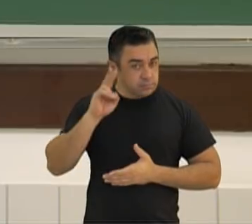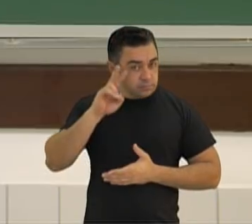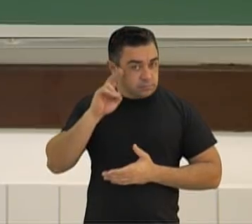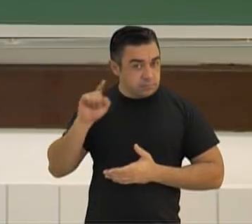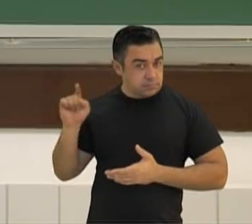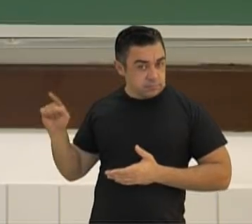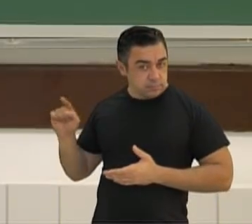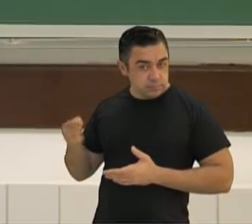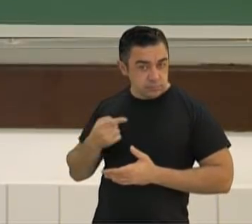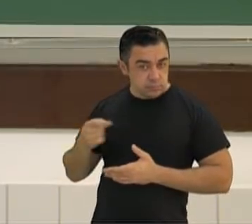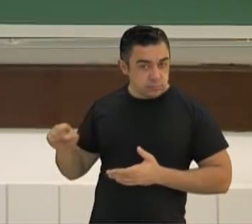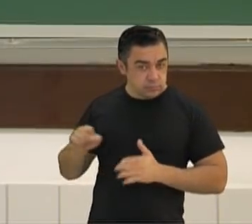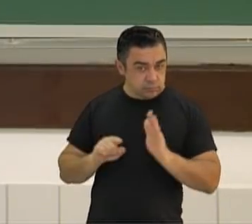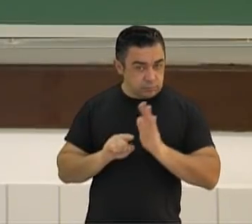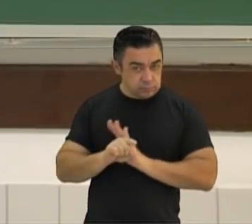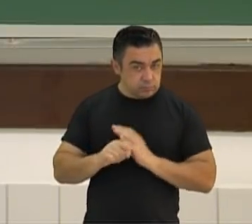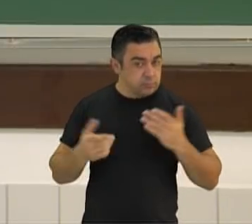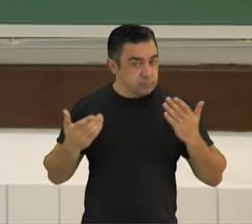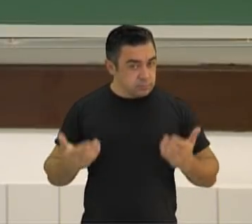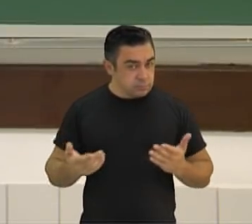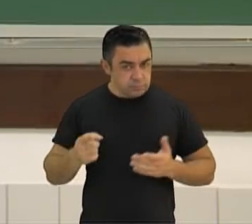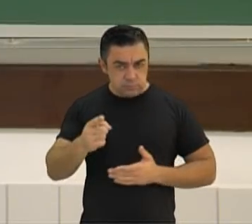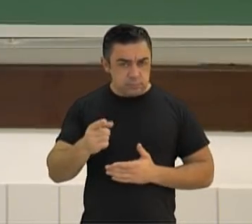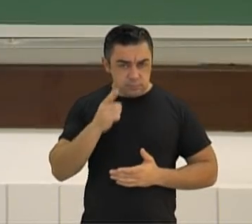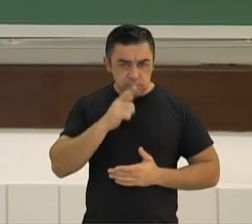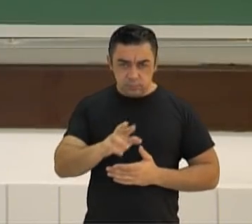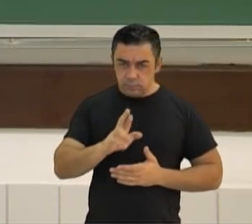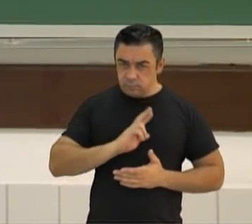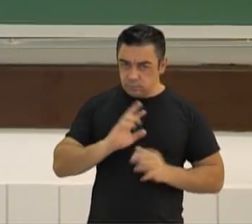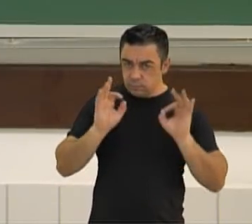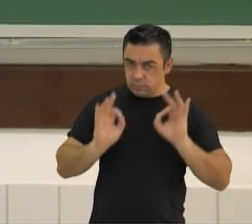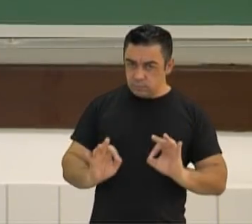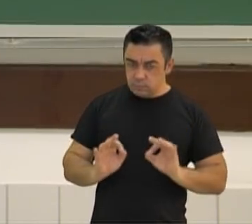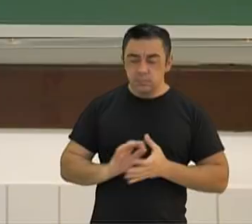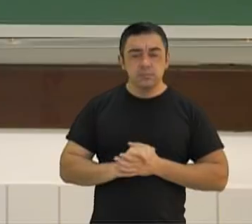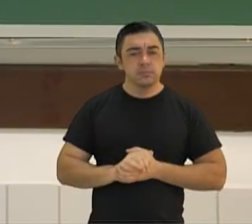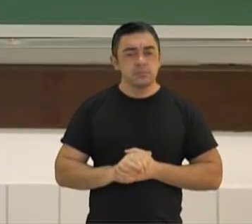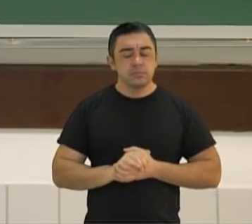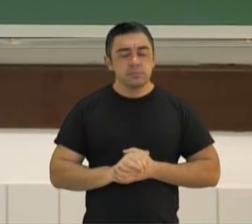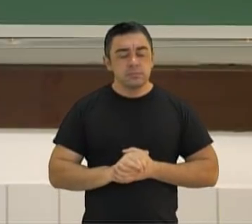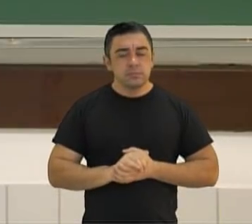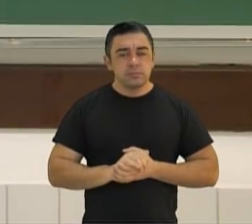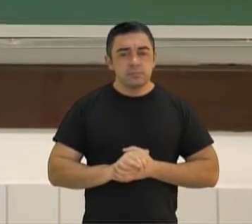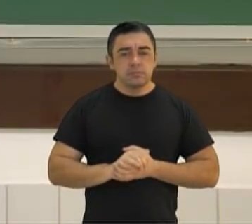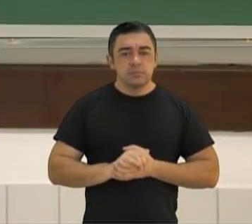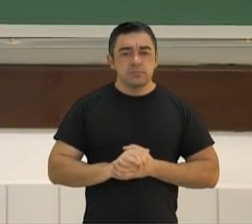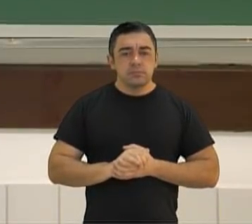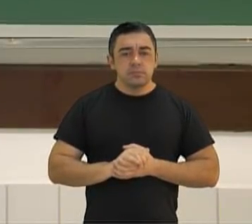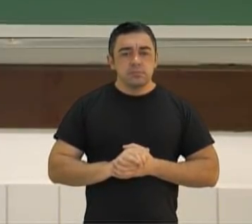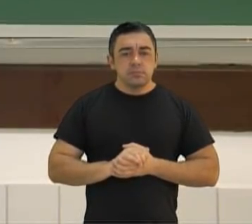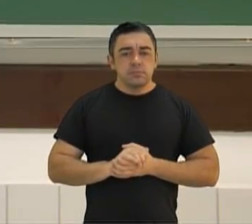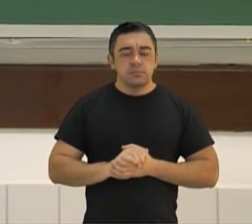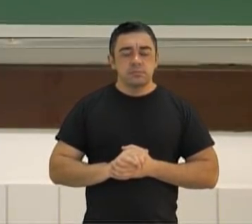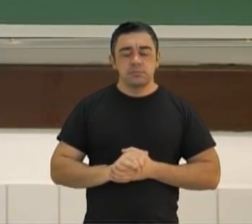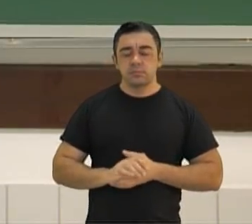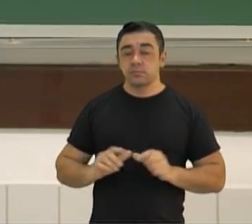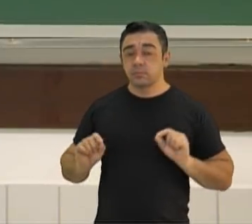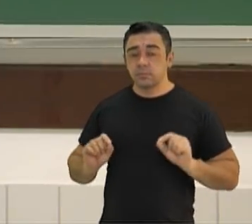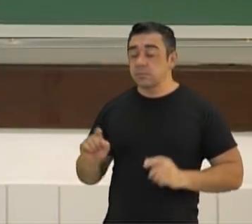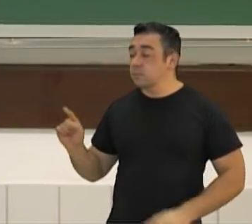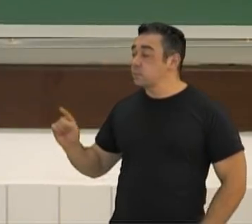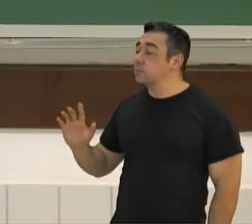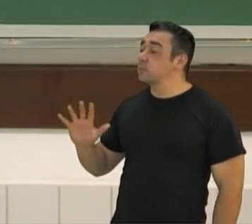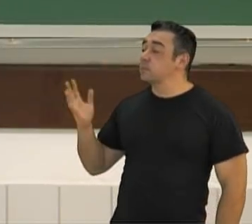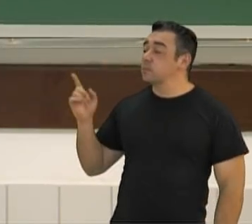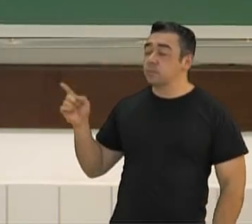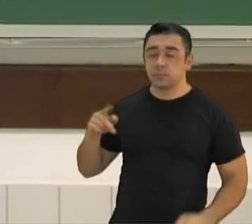Lembram-se do último quiz? Então, será que você o respondeu corretamente? Vamos relembrar. O que está acontecendo